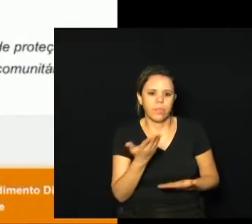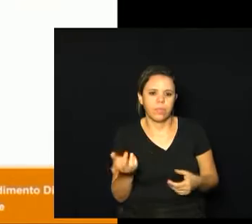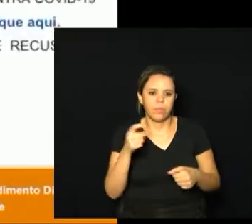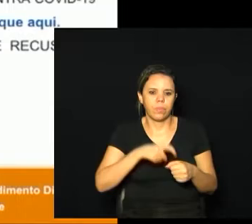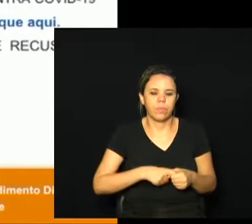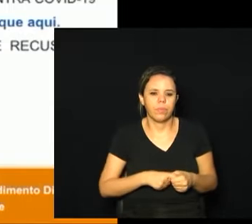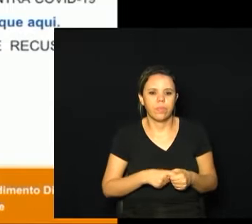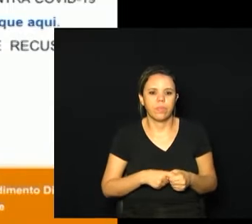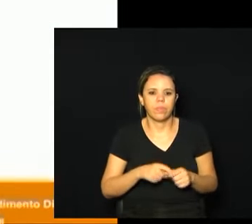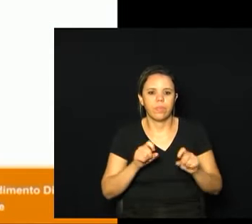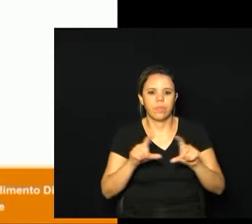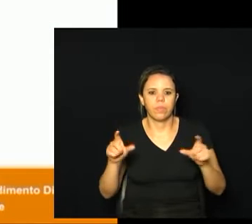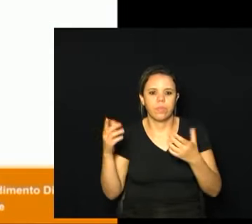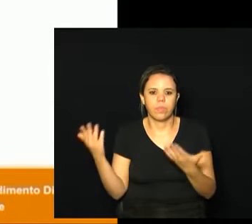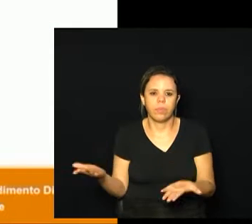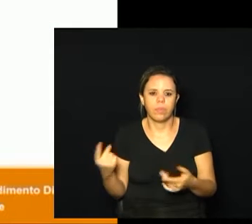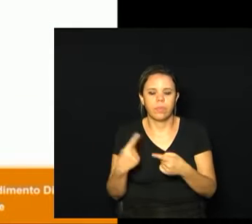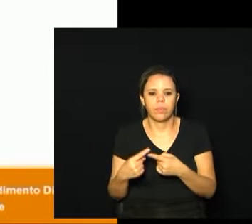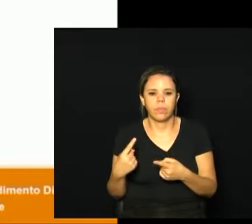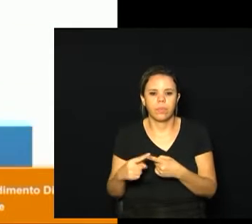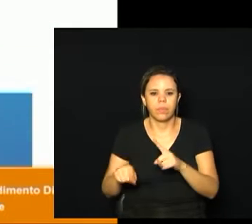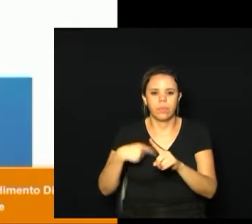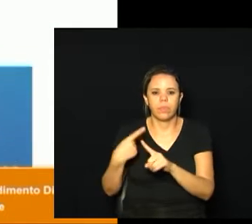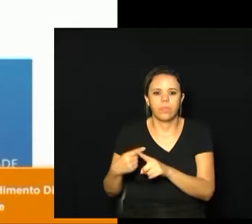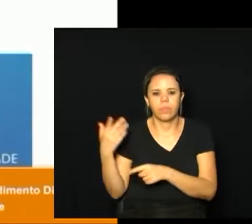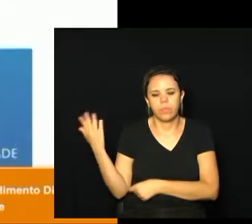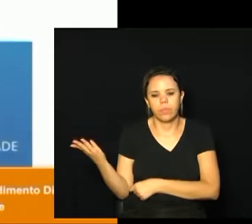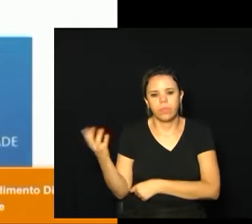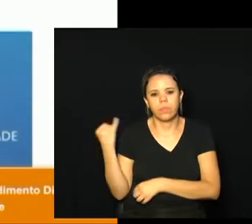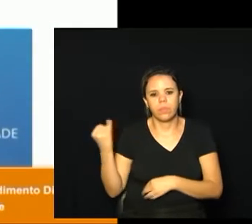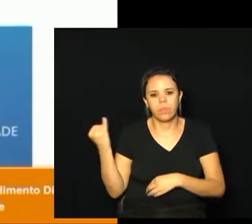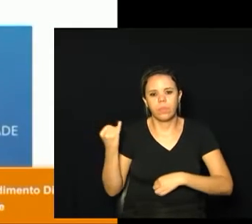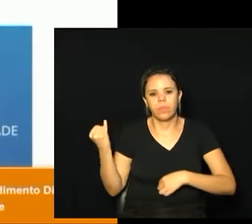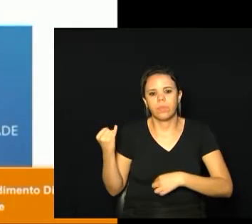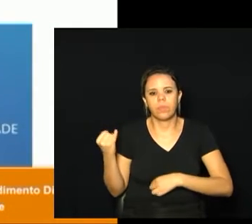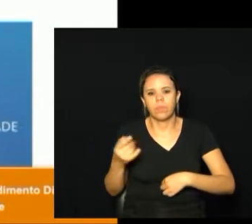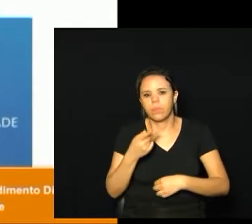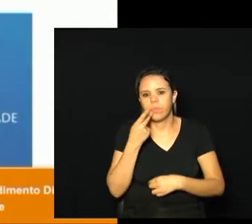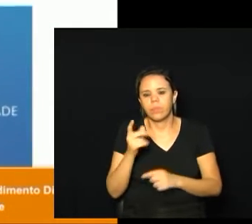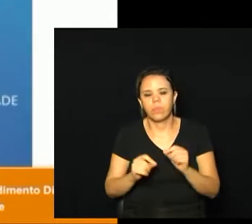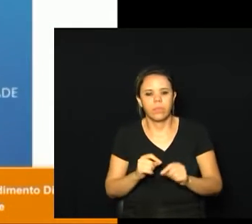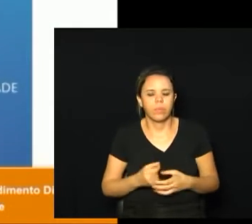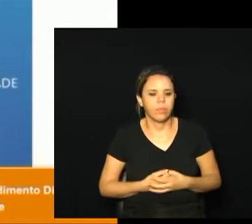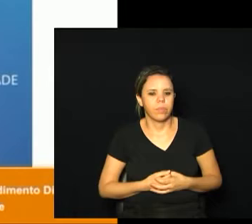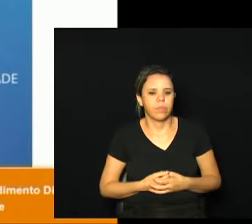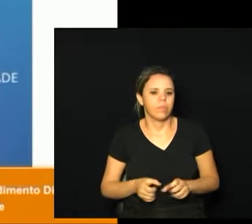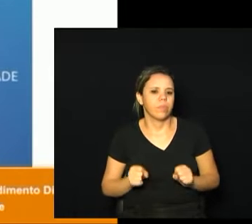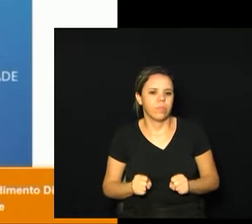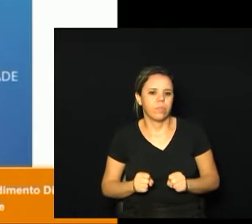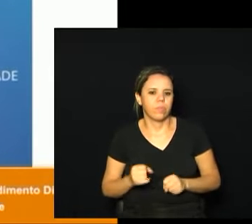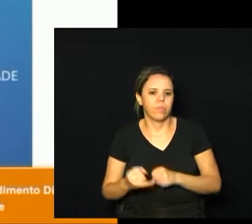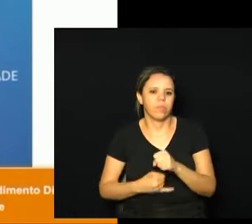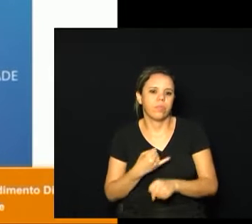voltar uma aba também, porque, além disso, é importante a gente salientar, olha, você pode tirar no